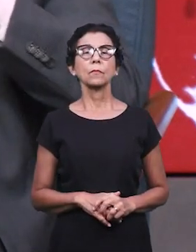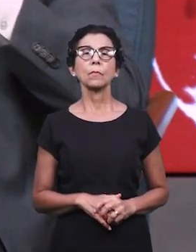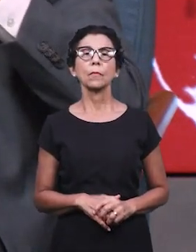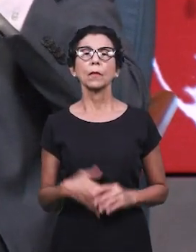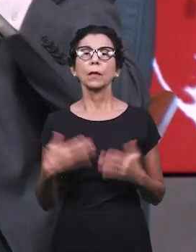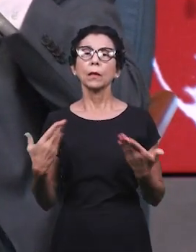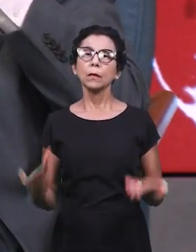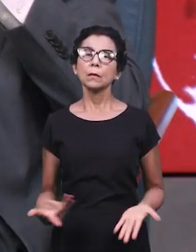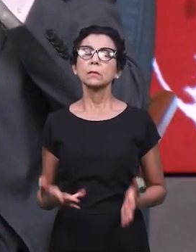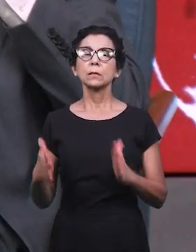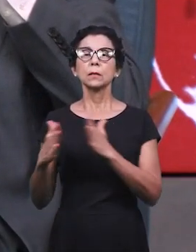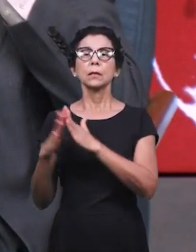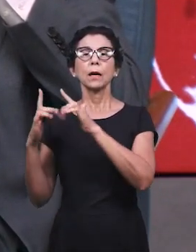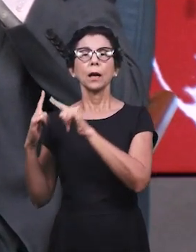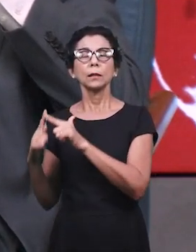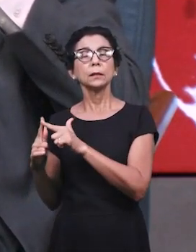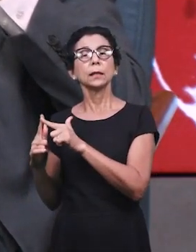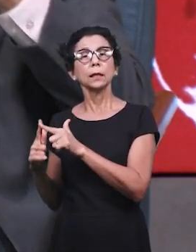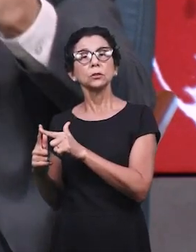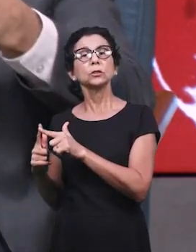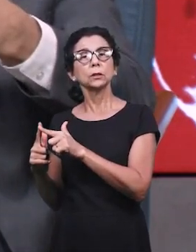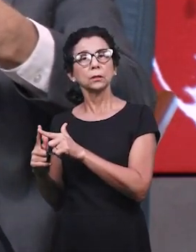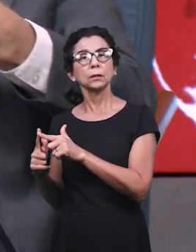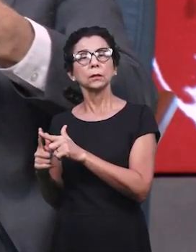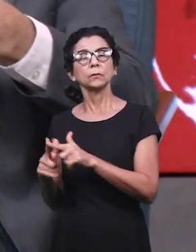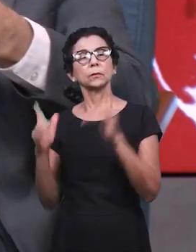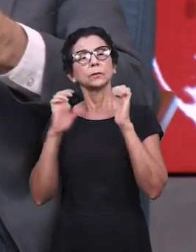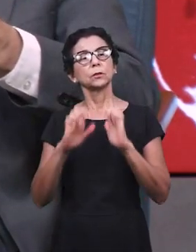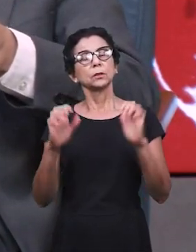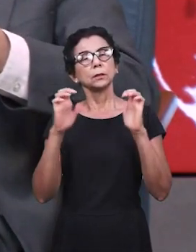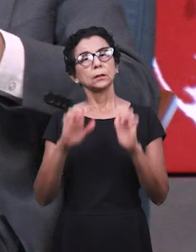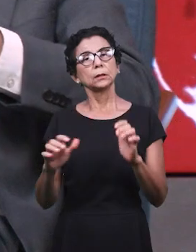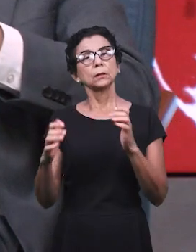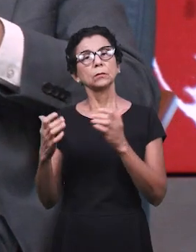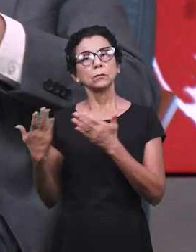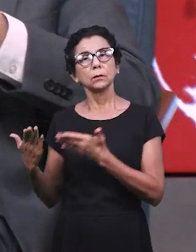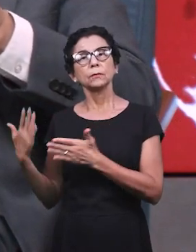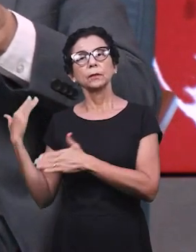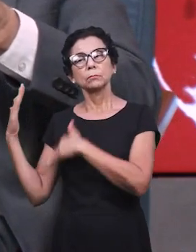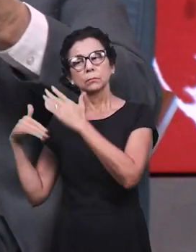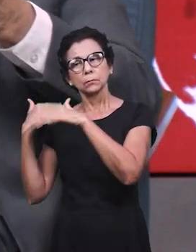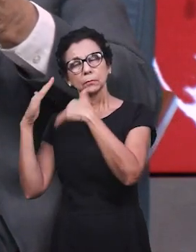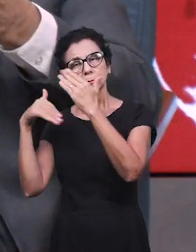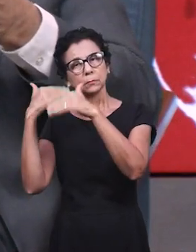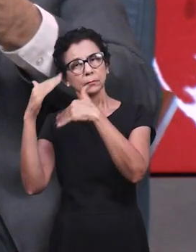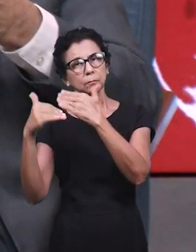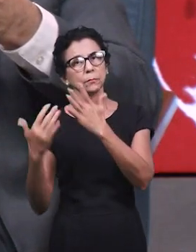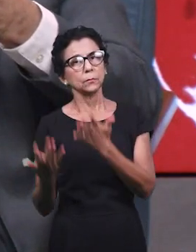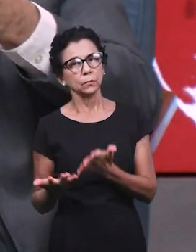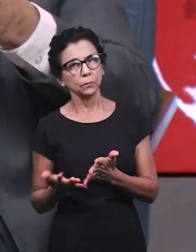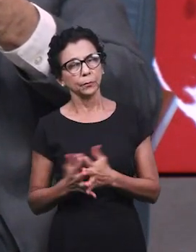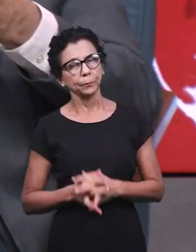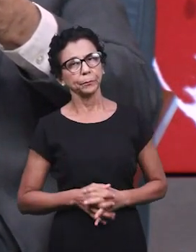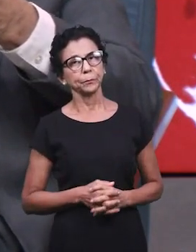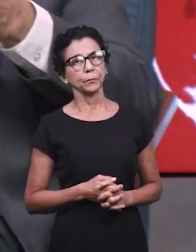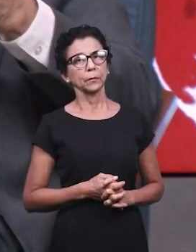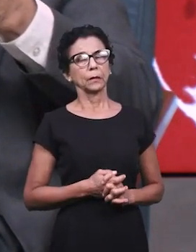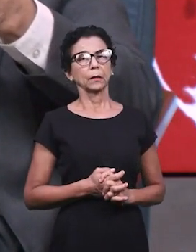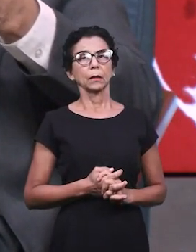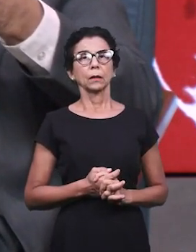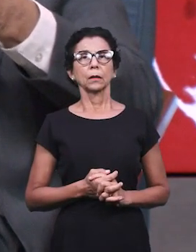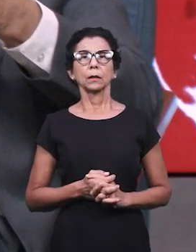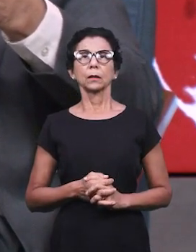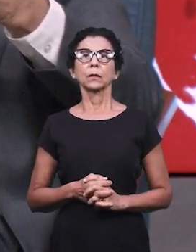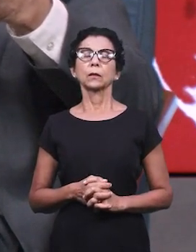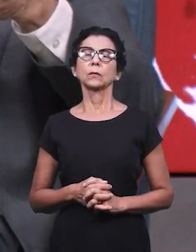o corpo cresça, não é? Cresça. Então porque ele como, olha só, ele